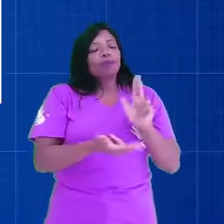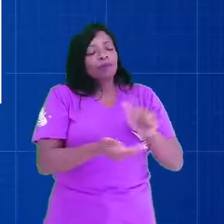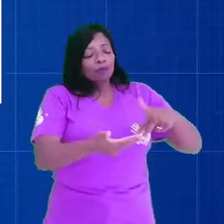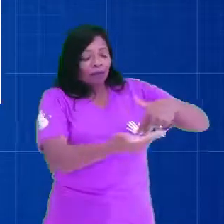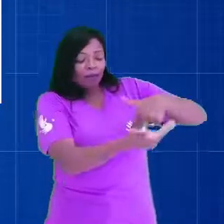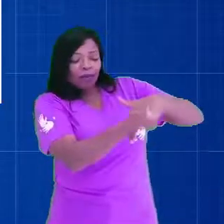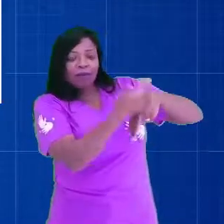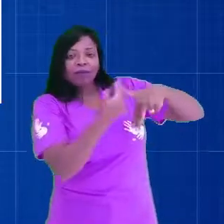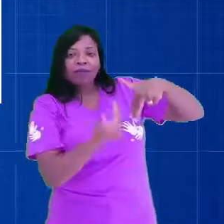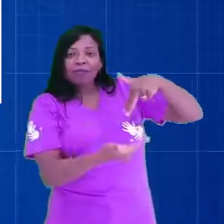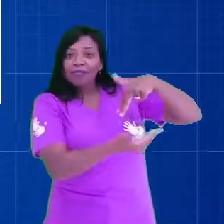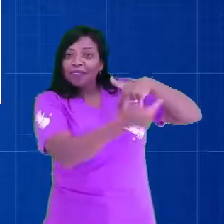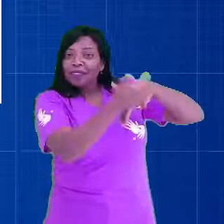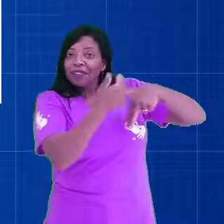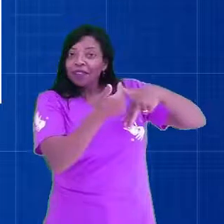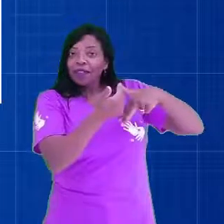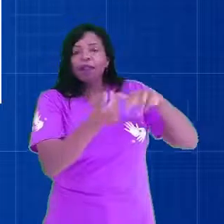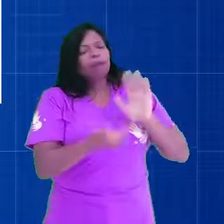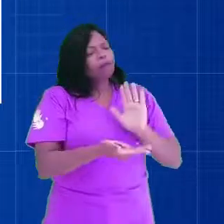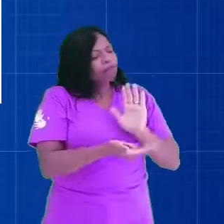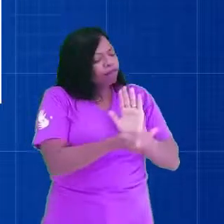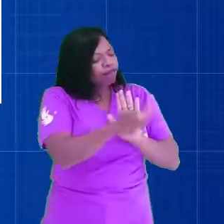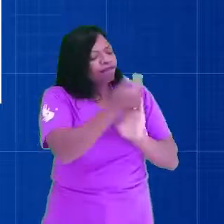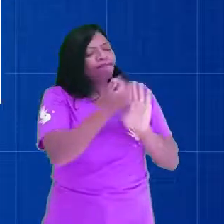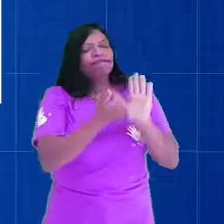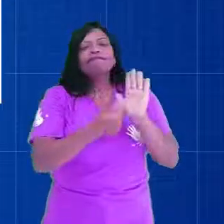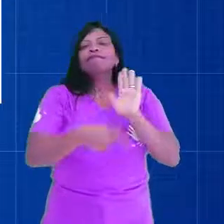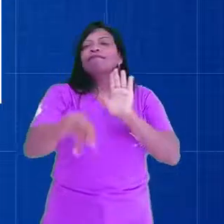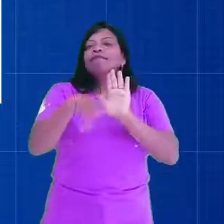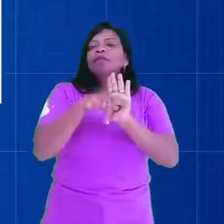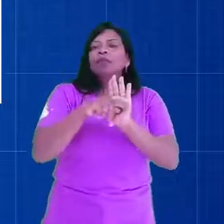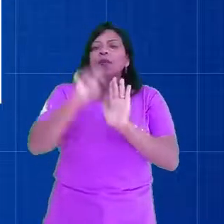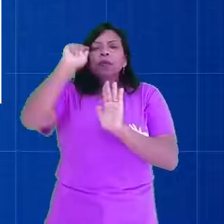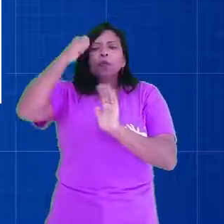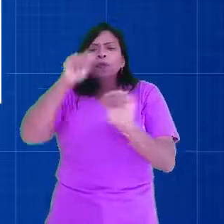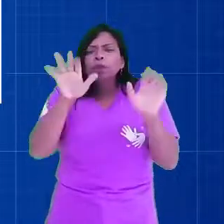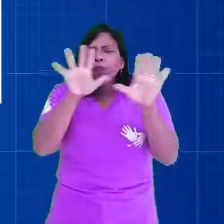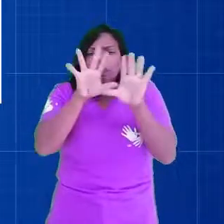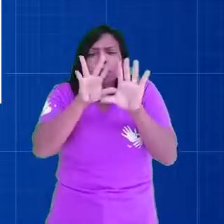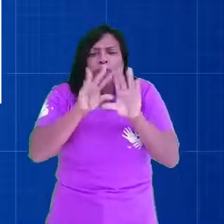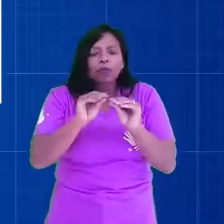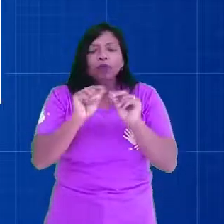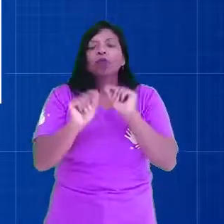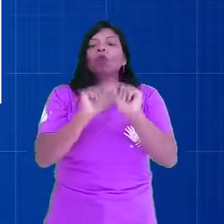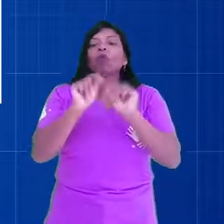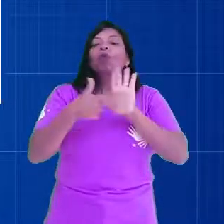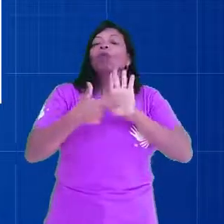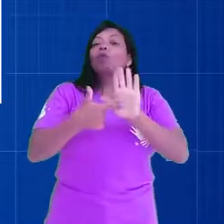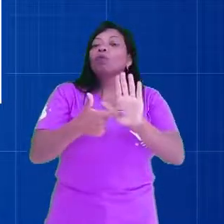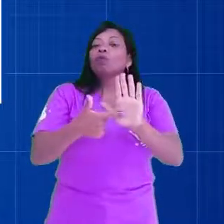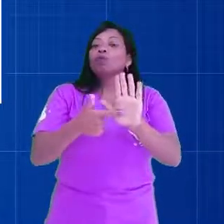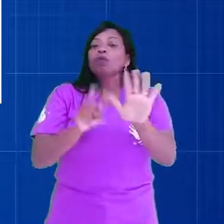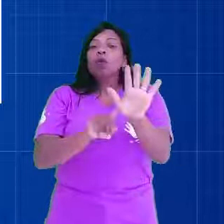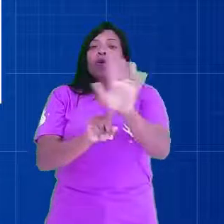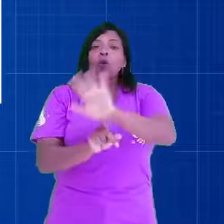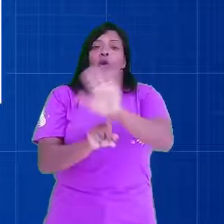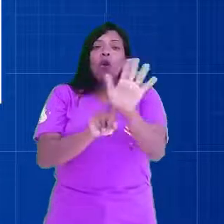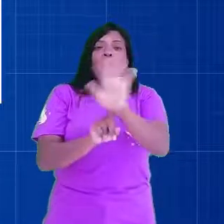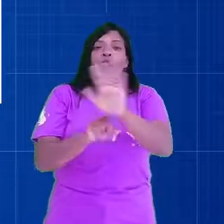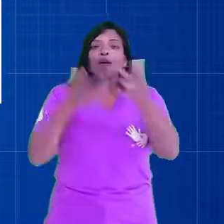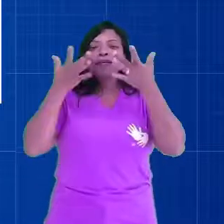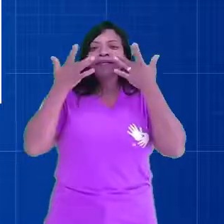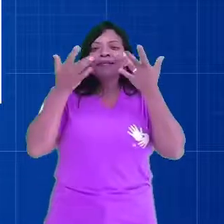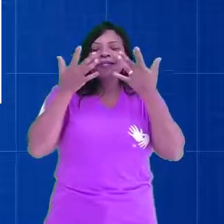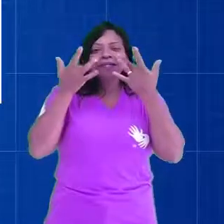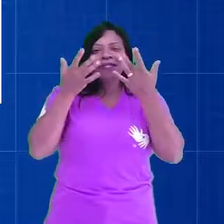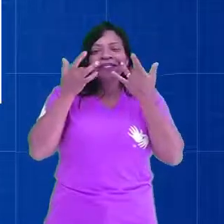esses desenhos, contorninhos, tudo escurinho, que é feito para o quê? Para trabalhar no teatro de